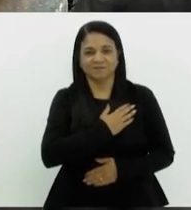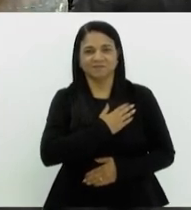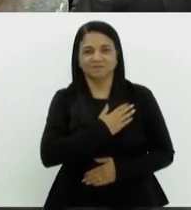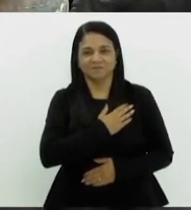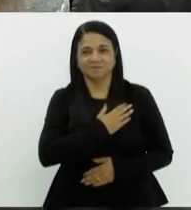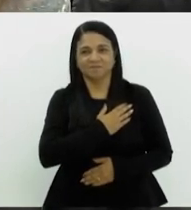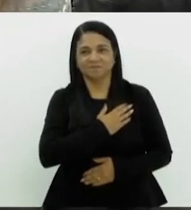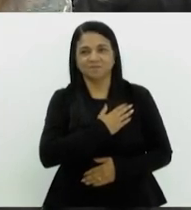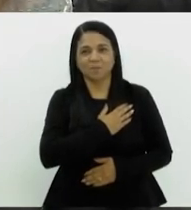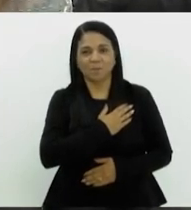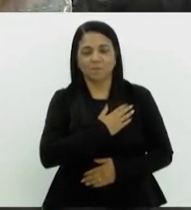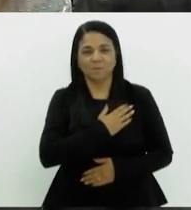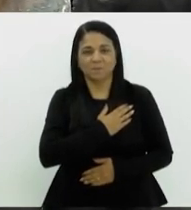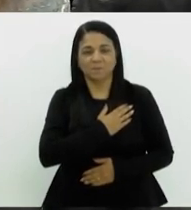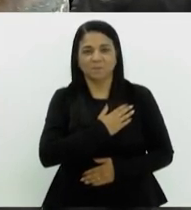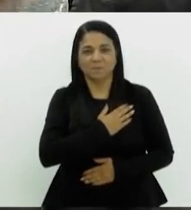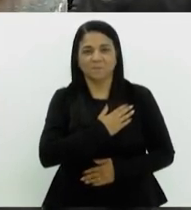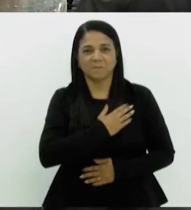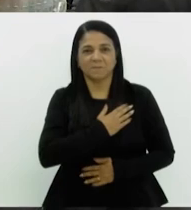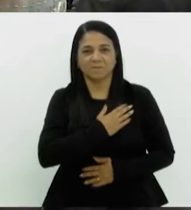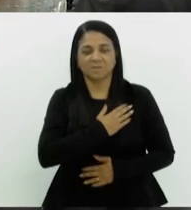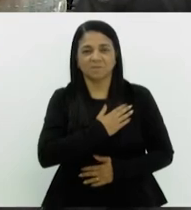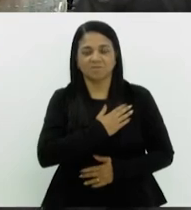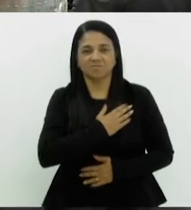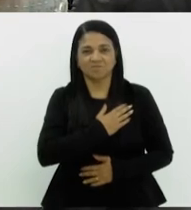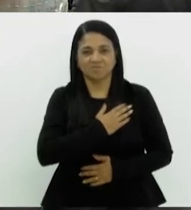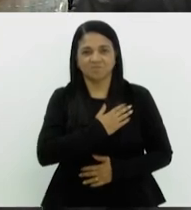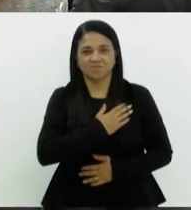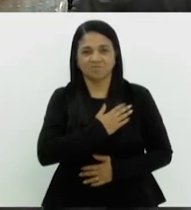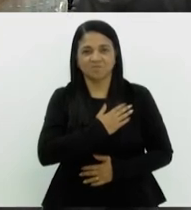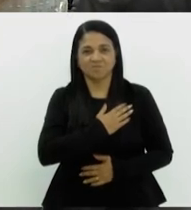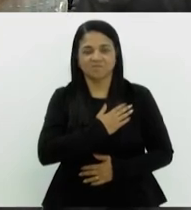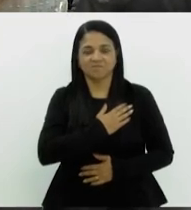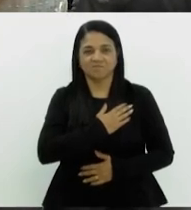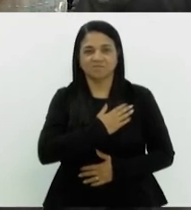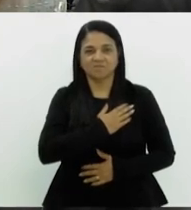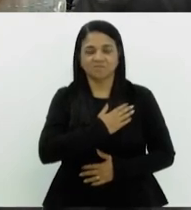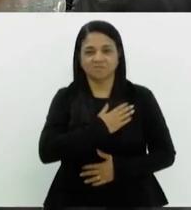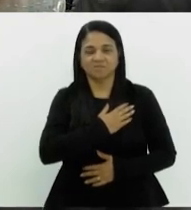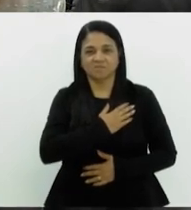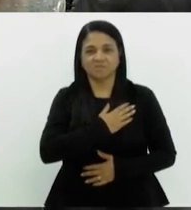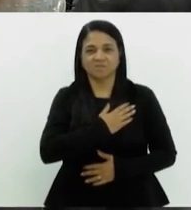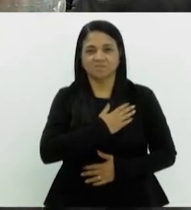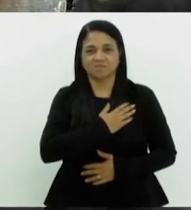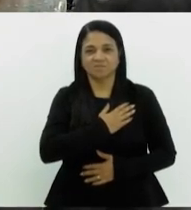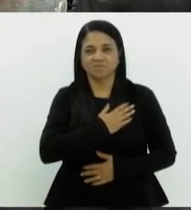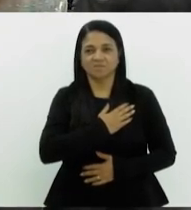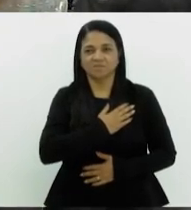Thank you.